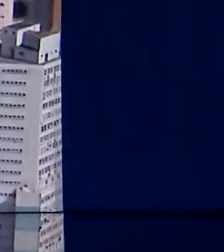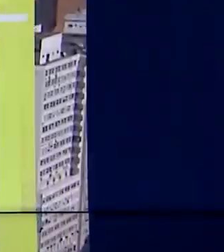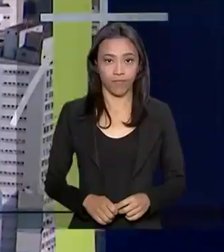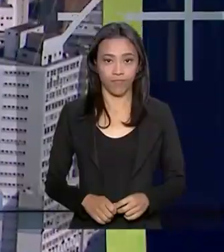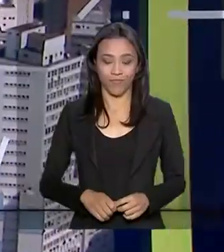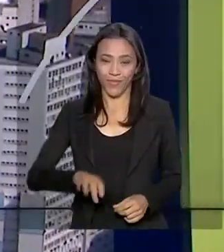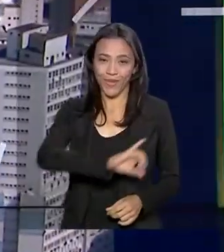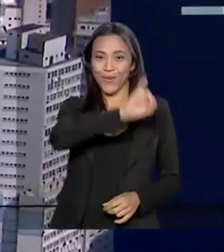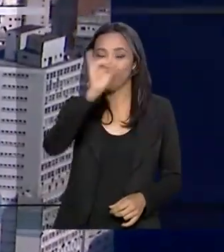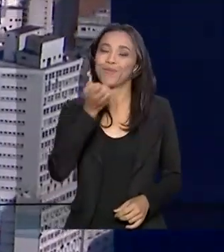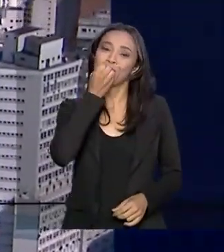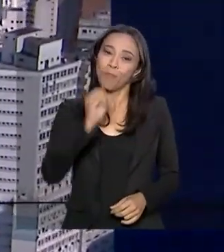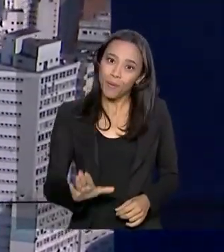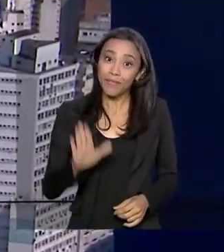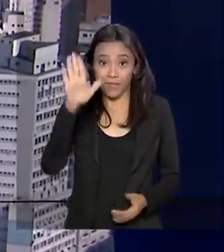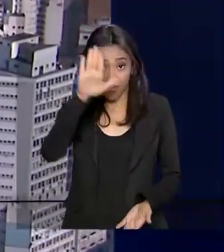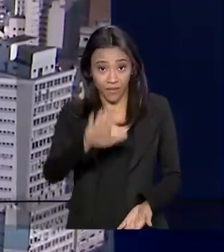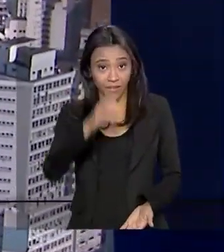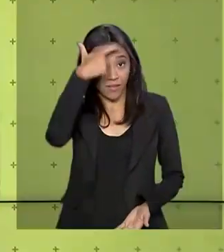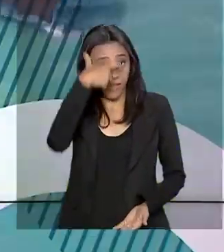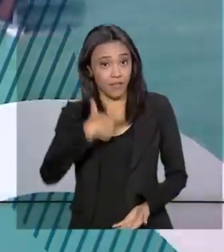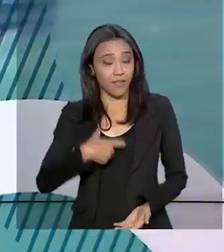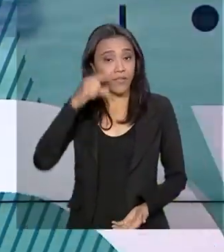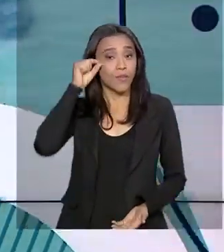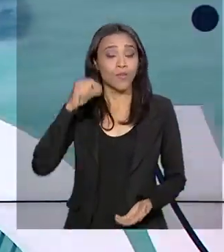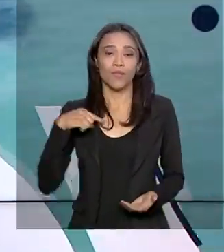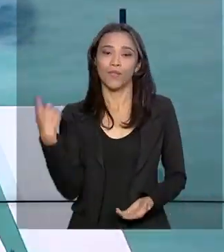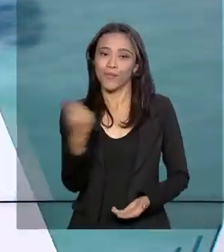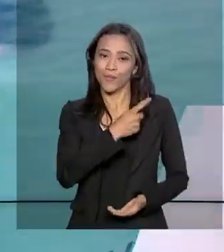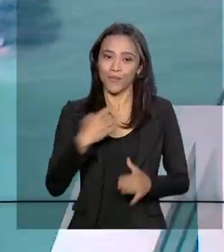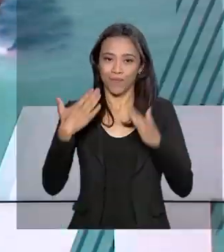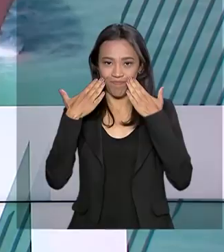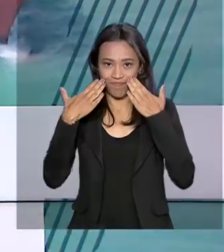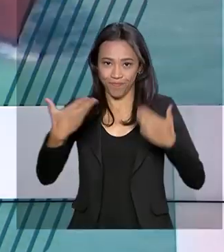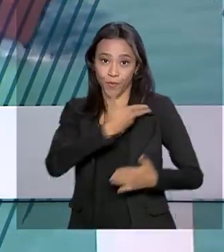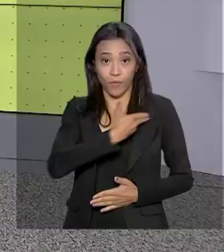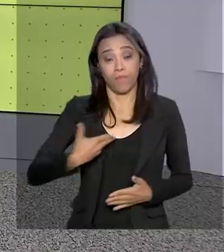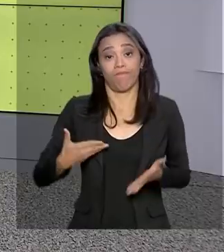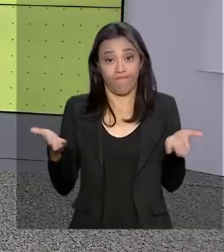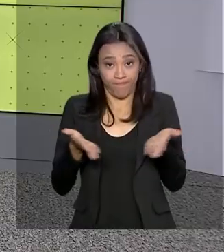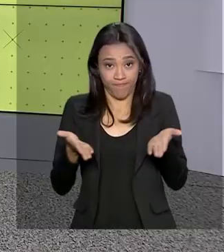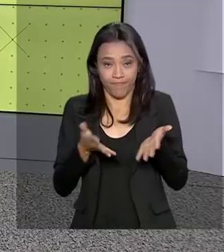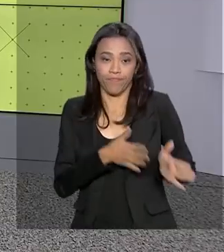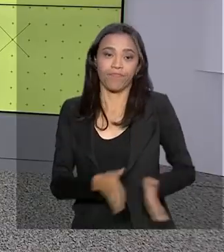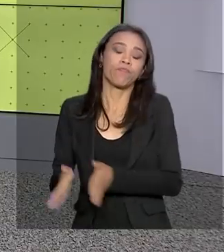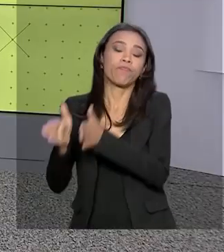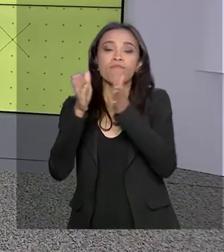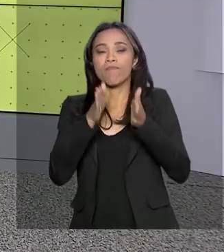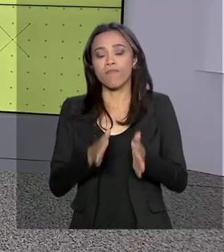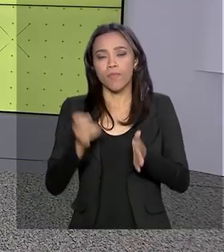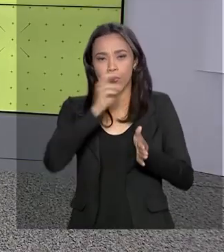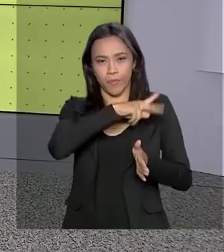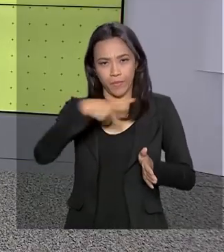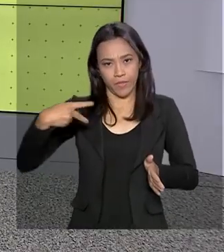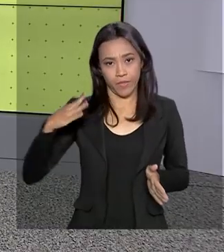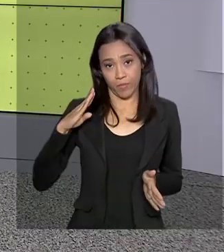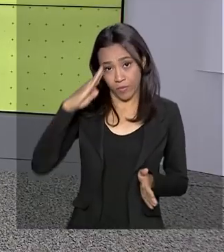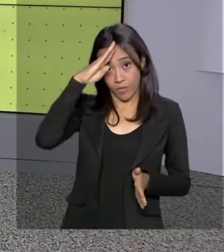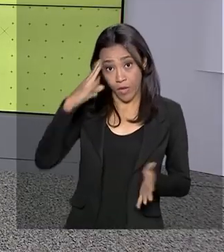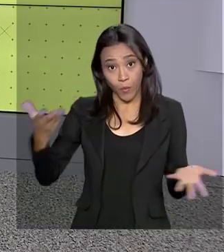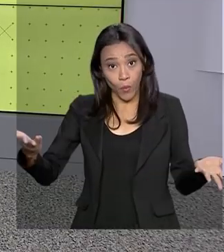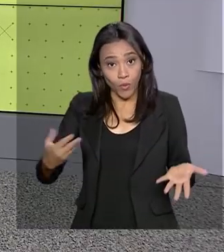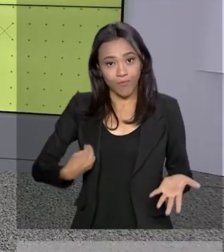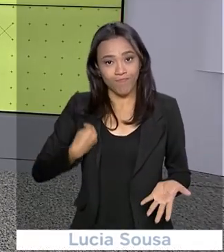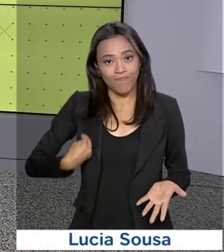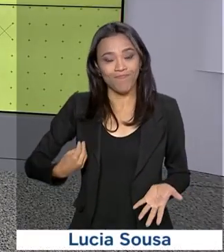Olá, boa tarde para você. Eu sou o Roberto Camargo e estamos no ar com o Governo Agora. O presidente Jair Bolsonaro está hoje no